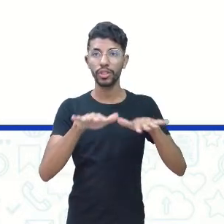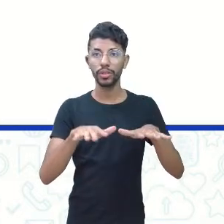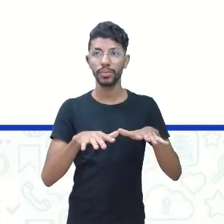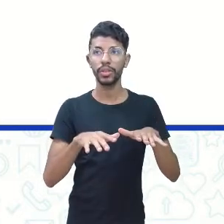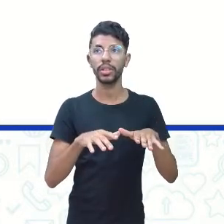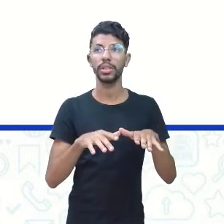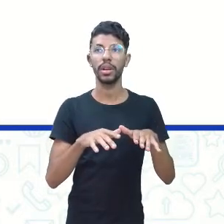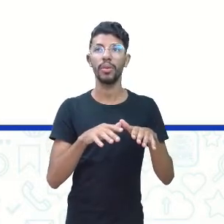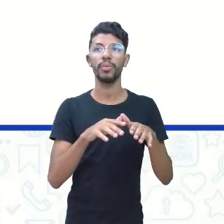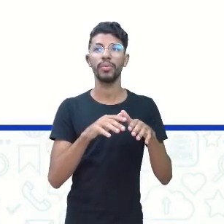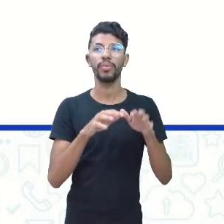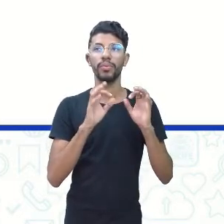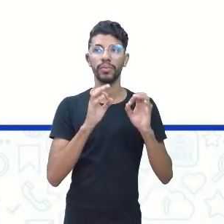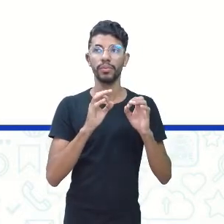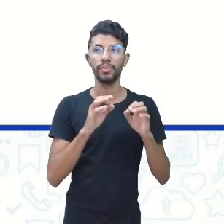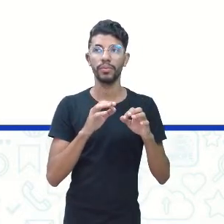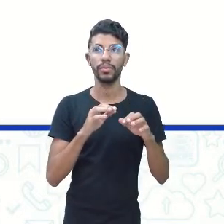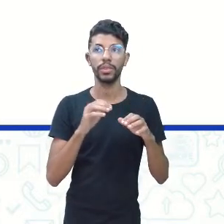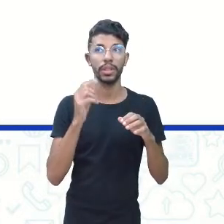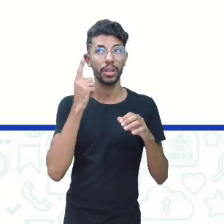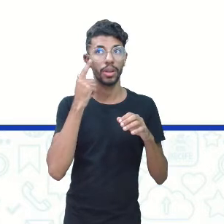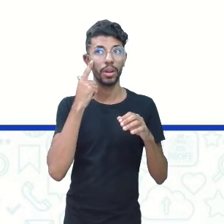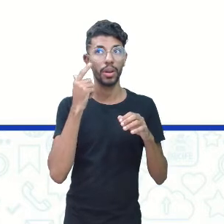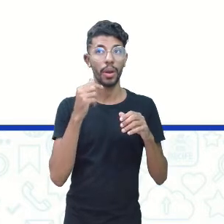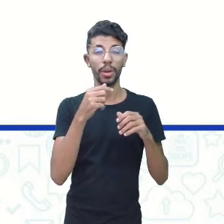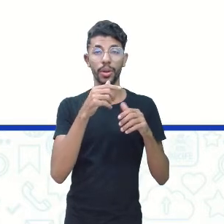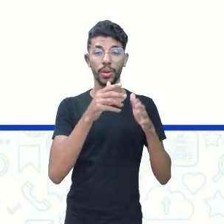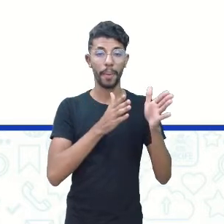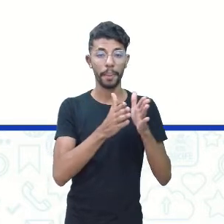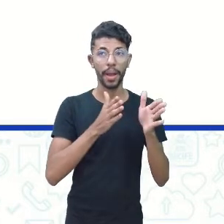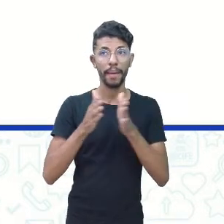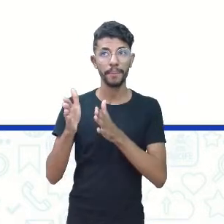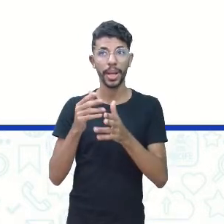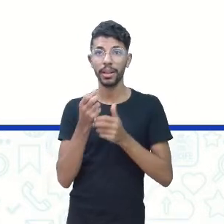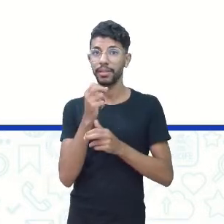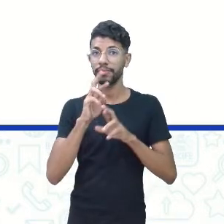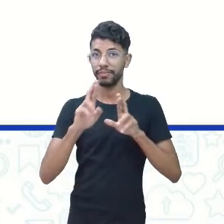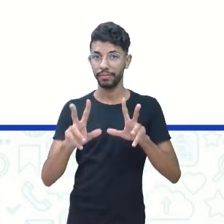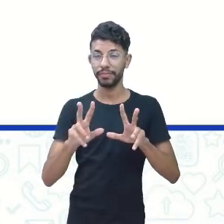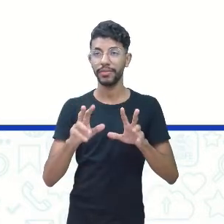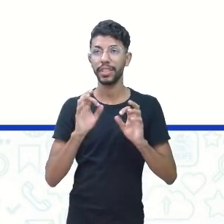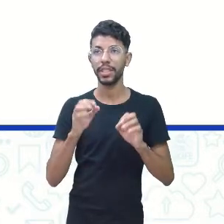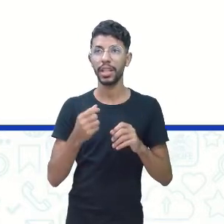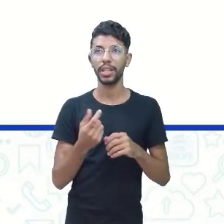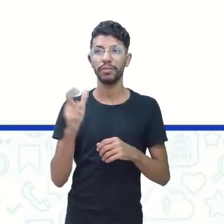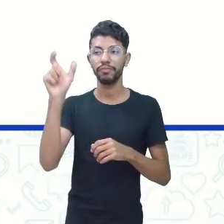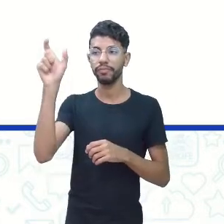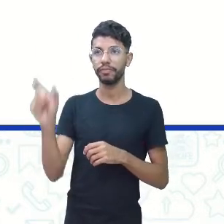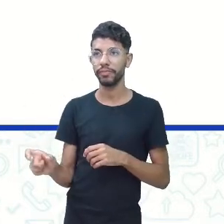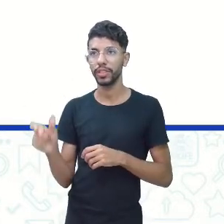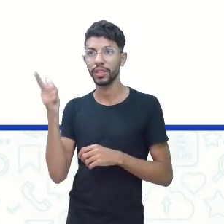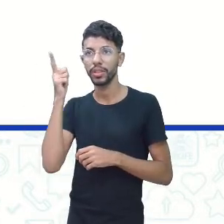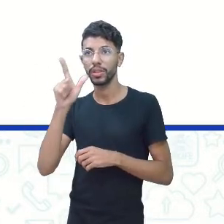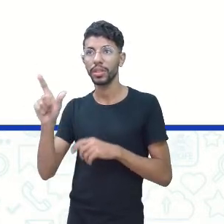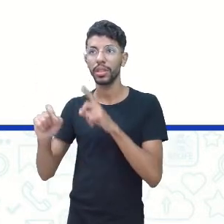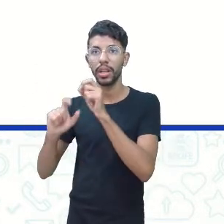partes, onde um vai ganhar em 2 partes diferentes, onde um vai ganhar nessa